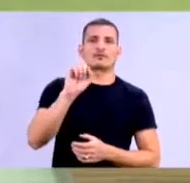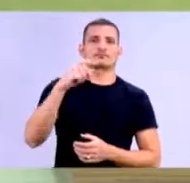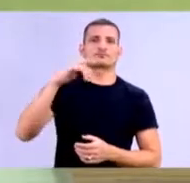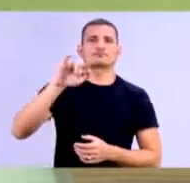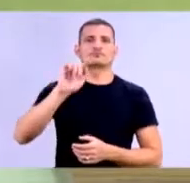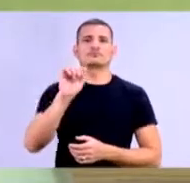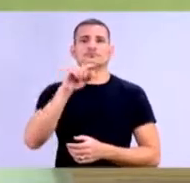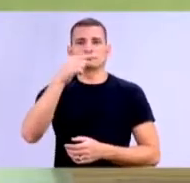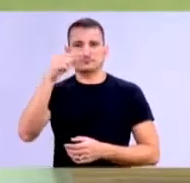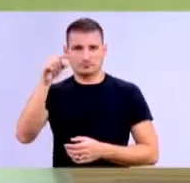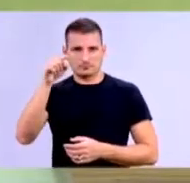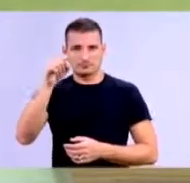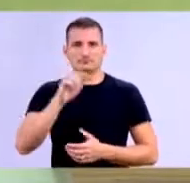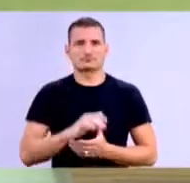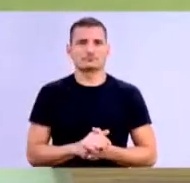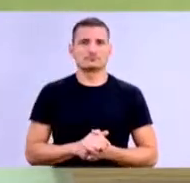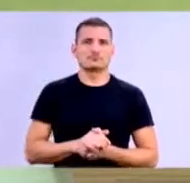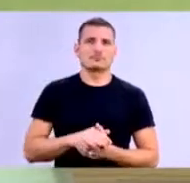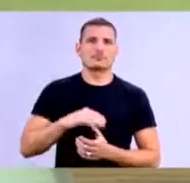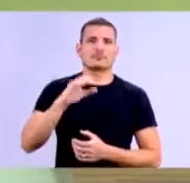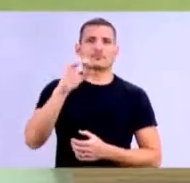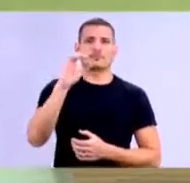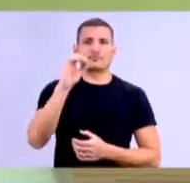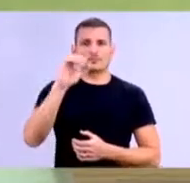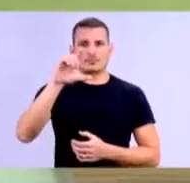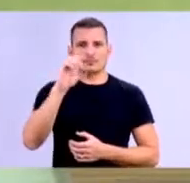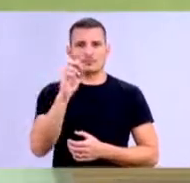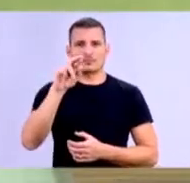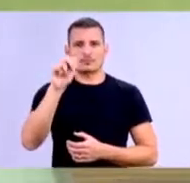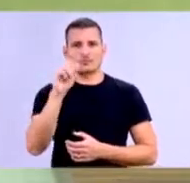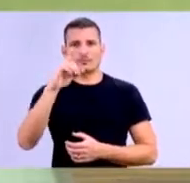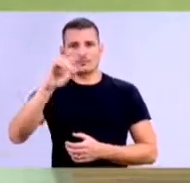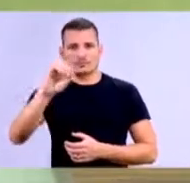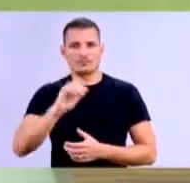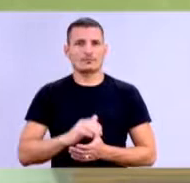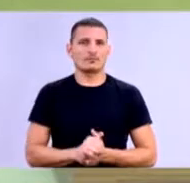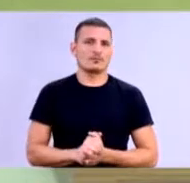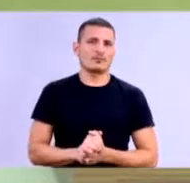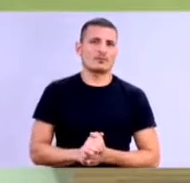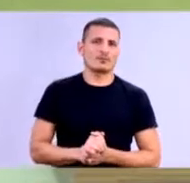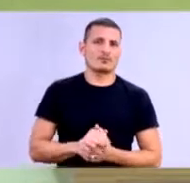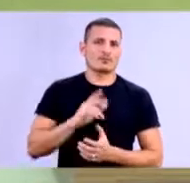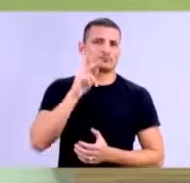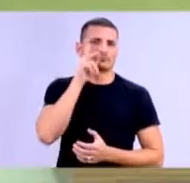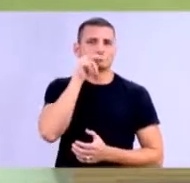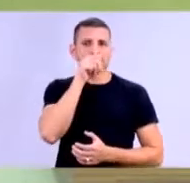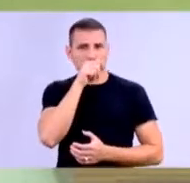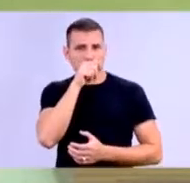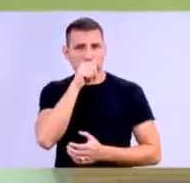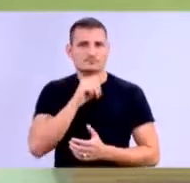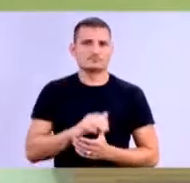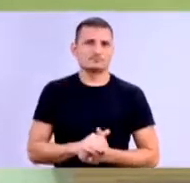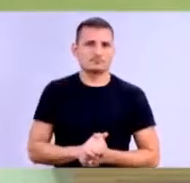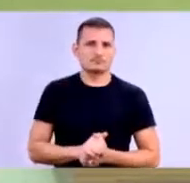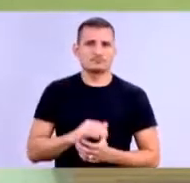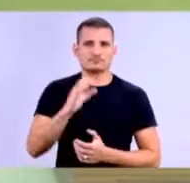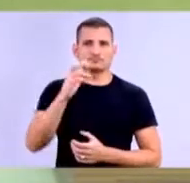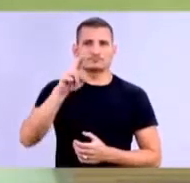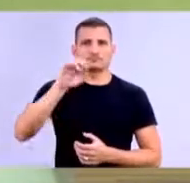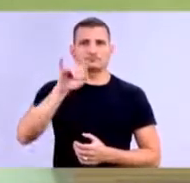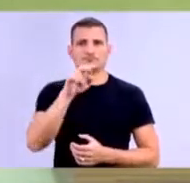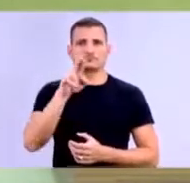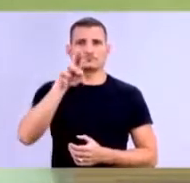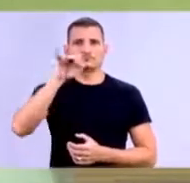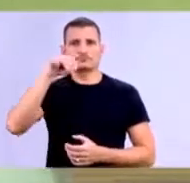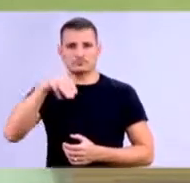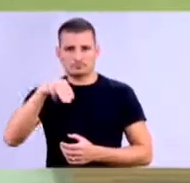Costa Marques, Colorado, Porto Velho, Zona Norte, Cujubim, até o momento. Que